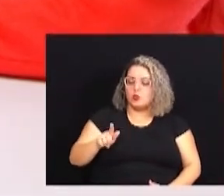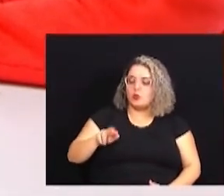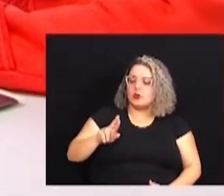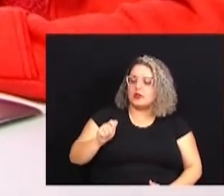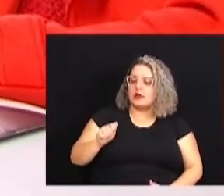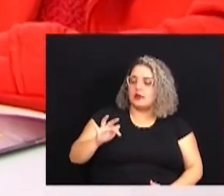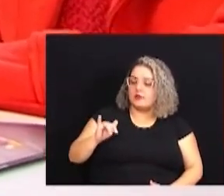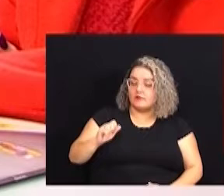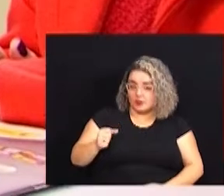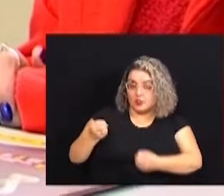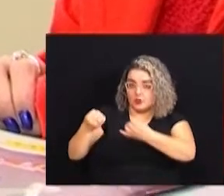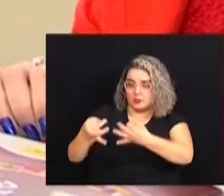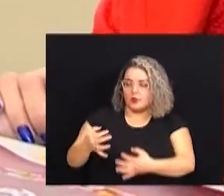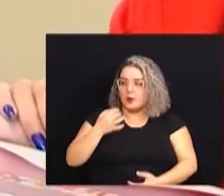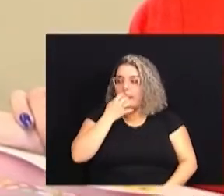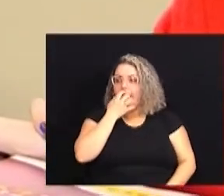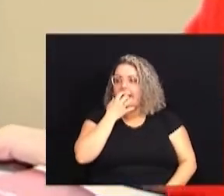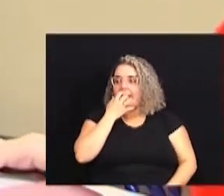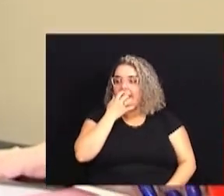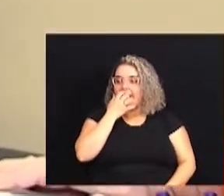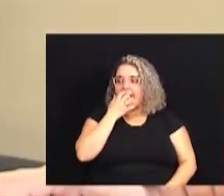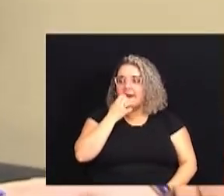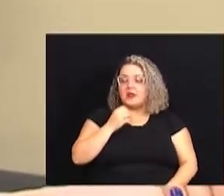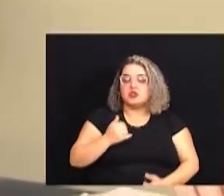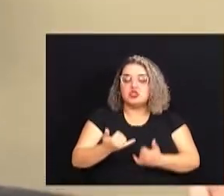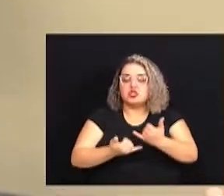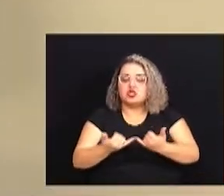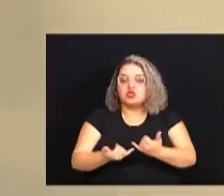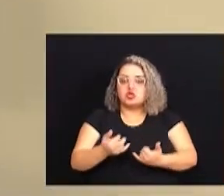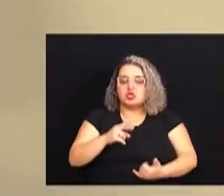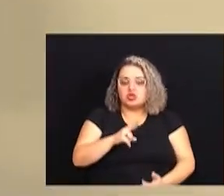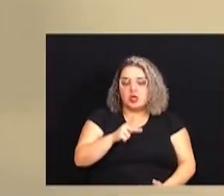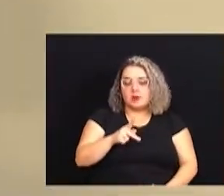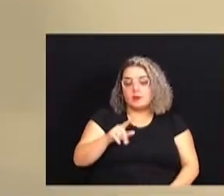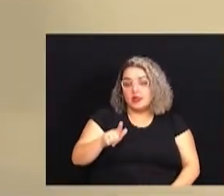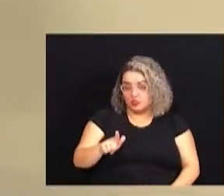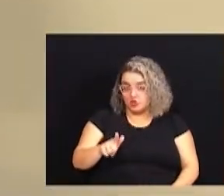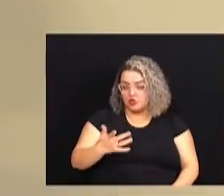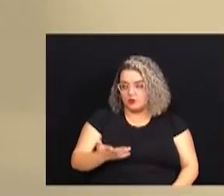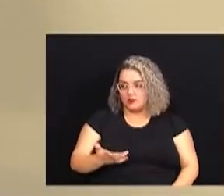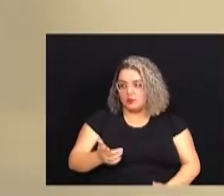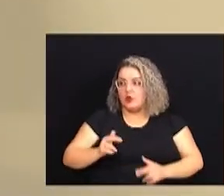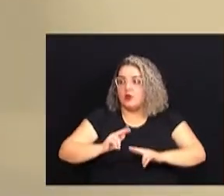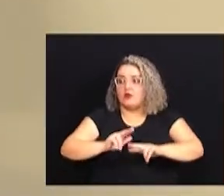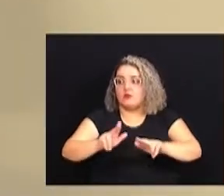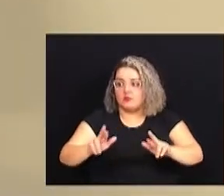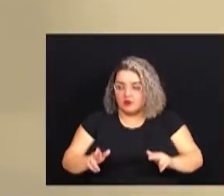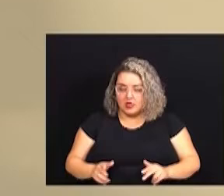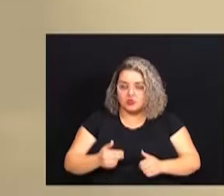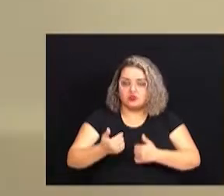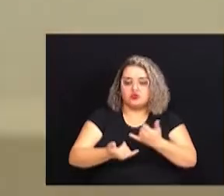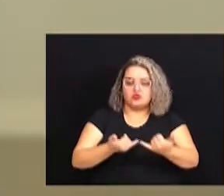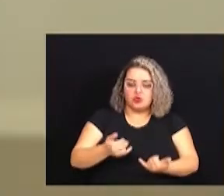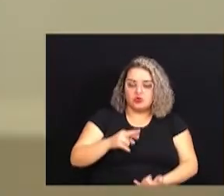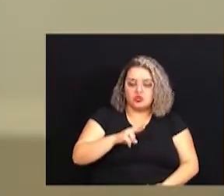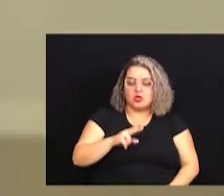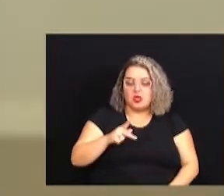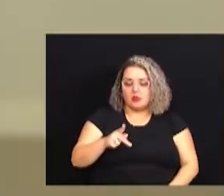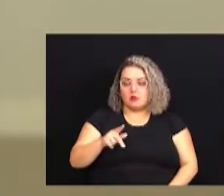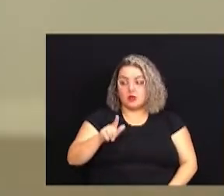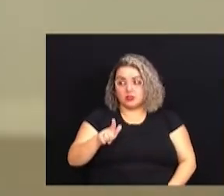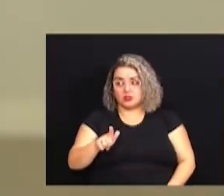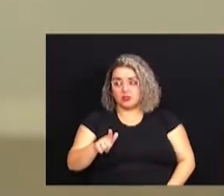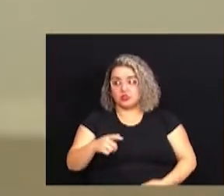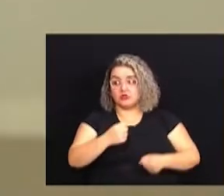que eu orientei aqui de um aluno, que ele fez um estudo sobre os jogos de RPG. Então, muitos jogos de RPG